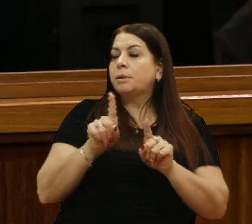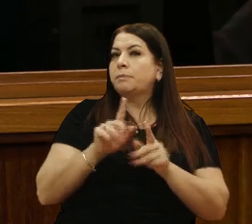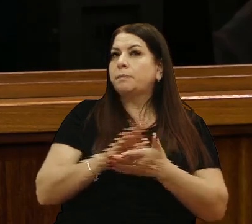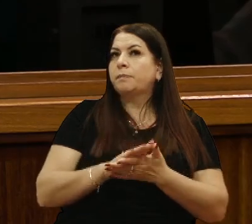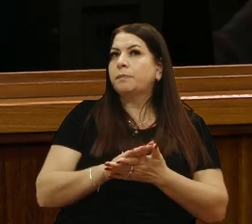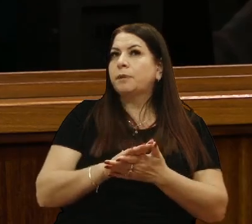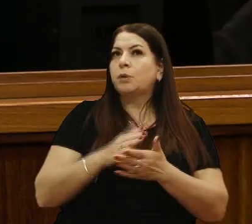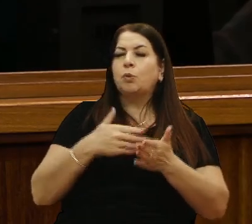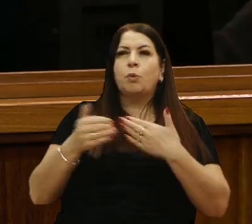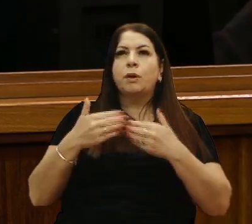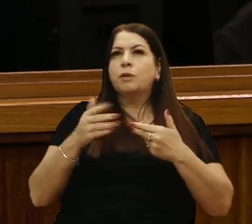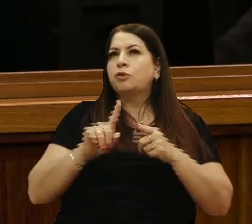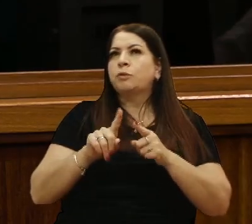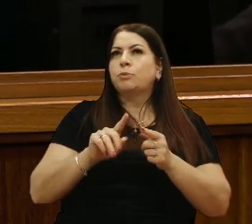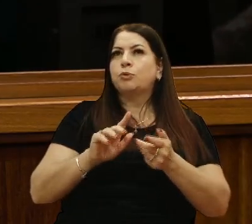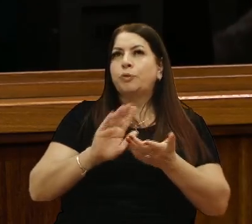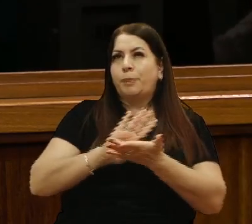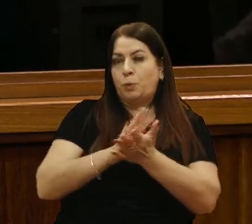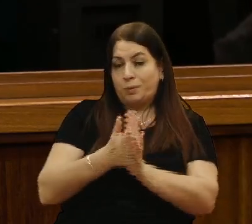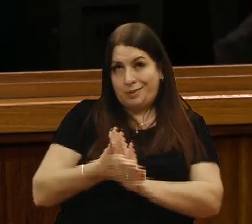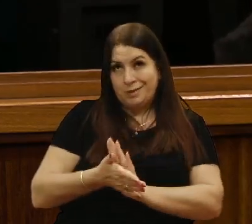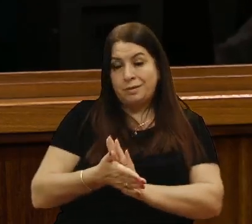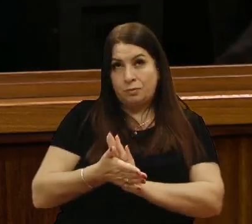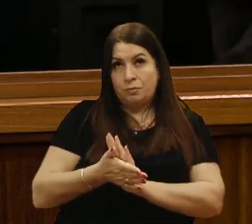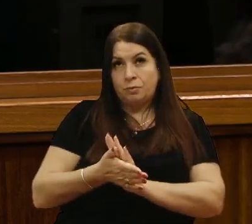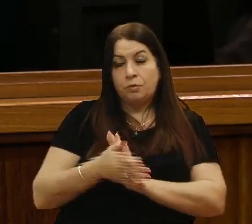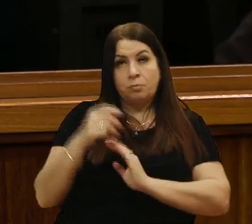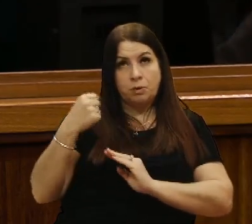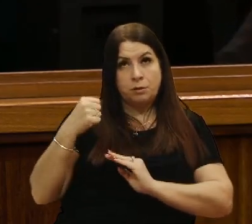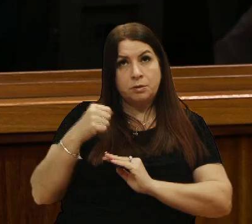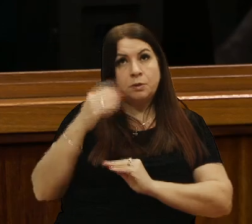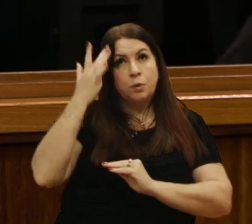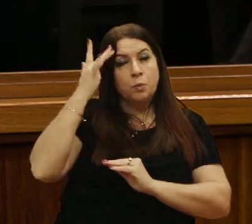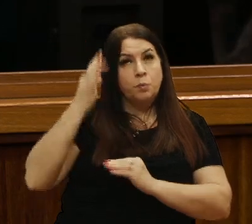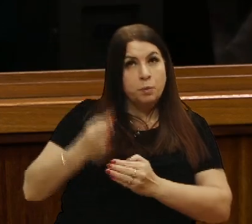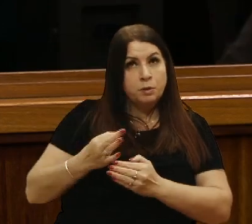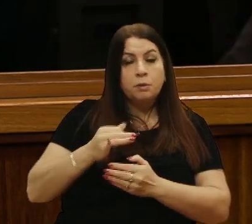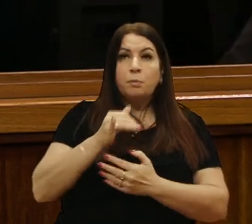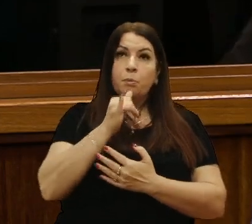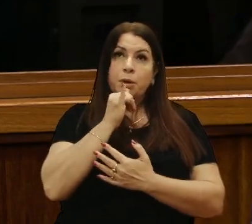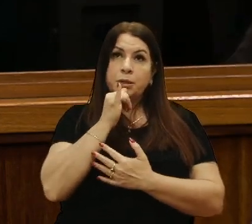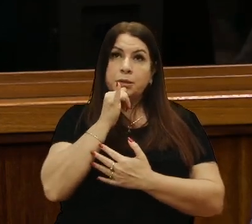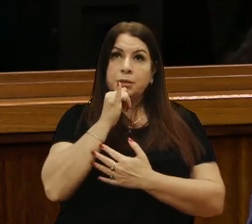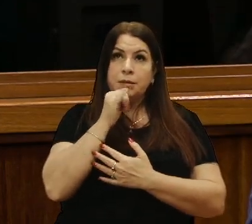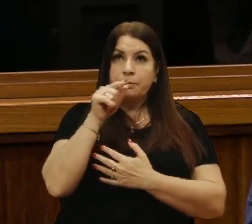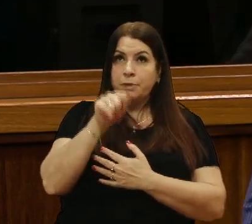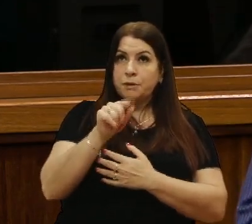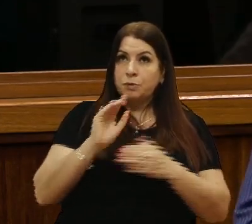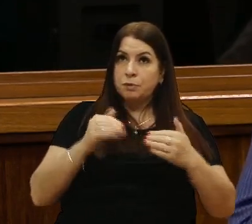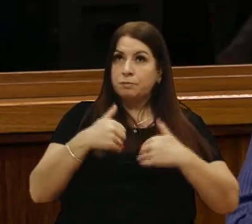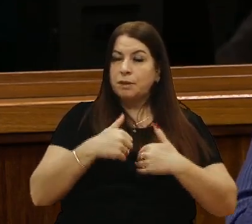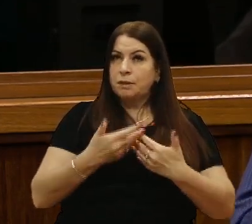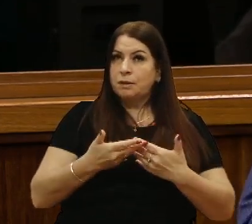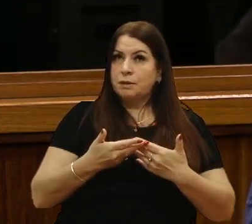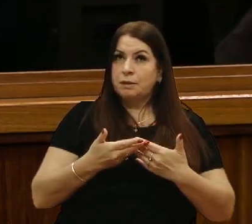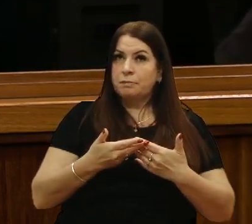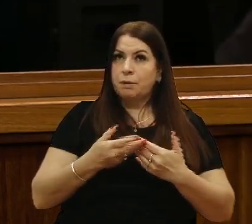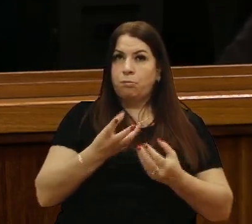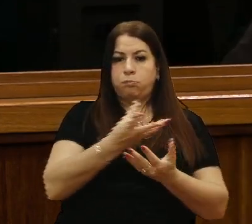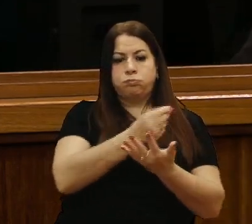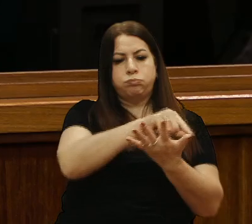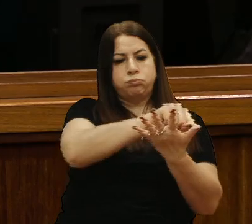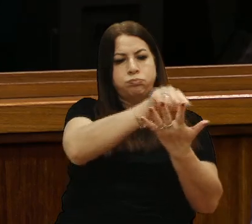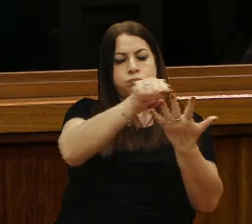com qualquer tipo de discriminação, ela precisa compreender, por exemplo, aspecto. Gente, é uma